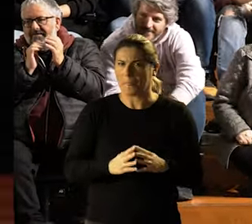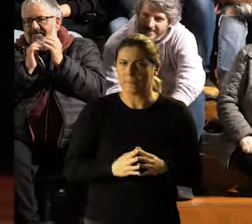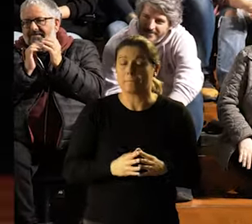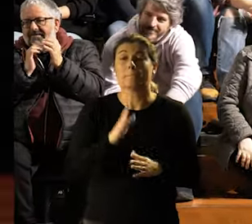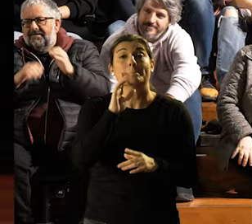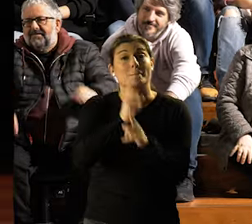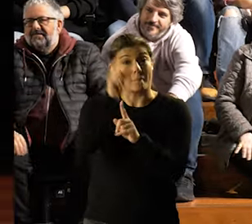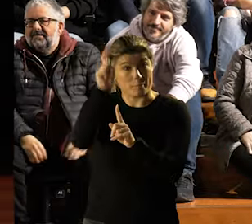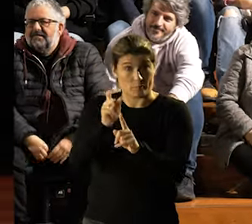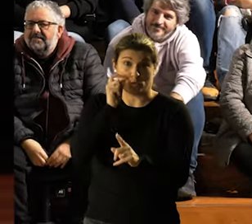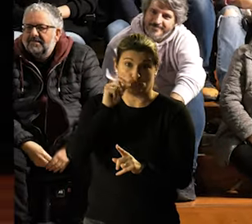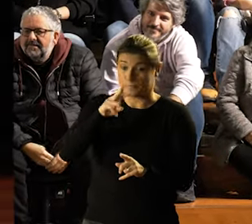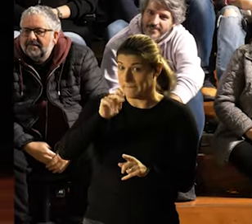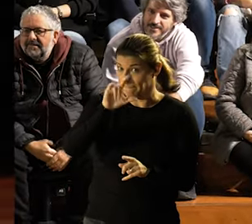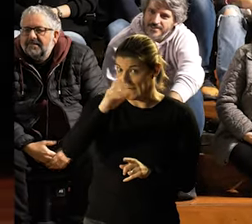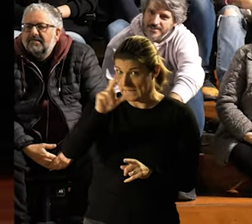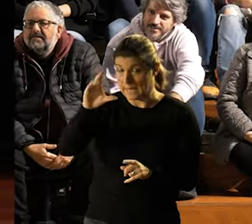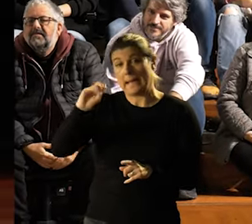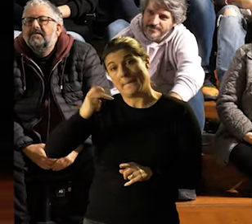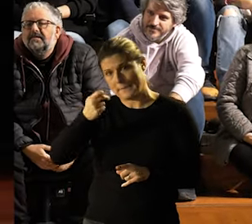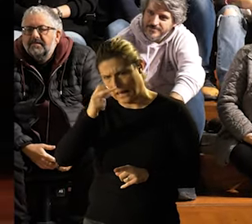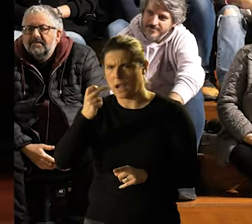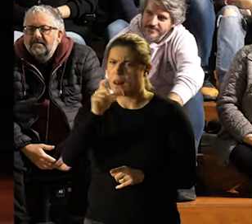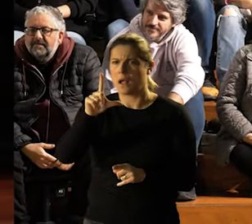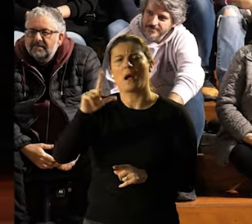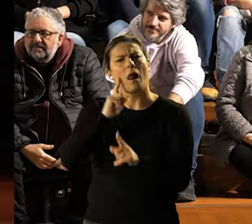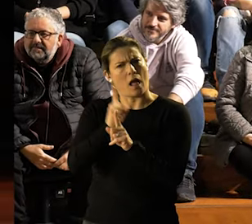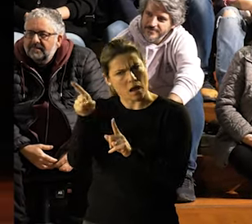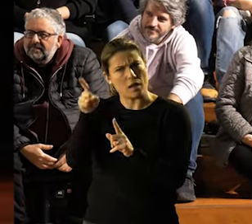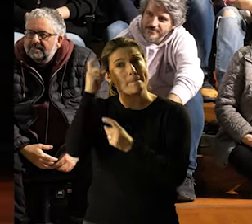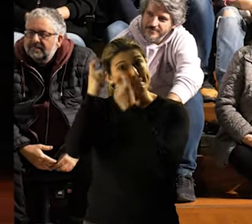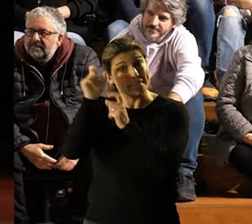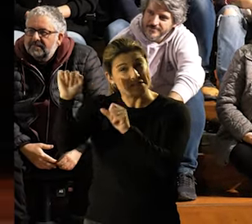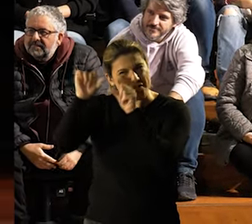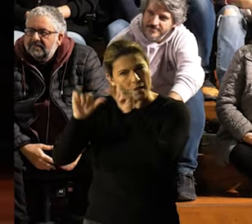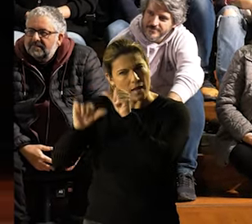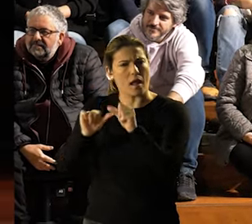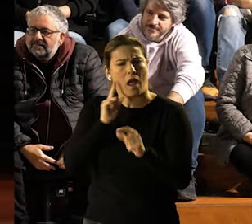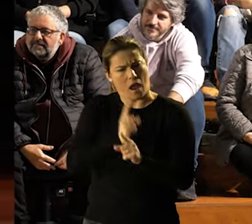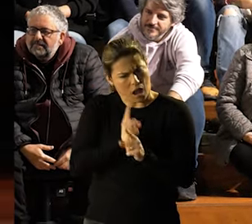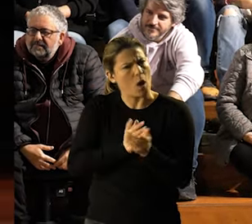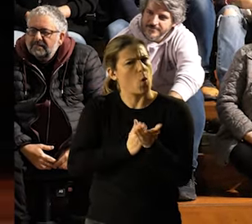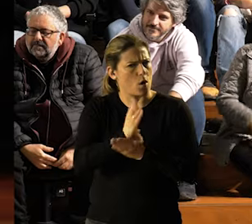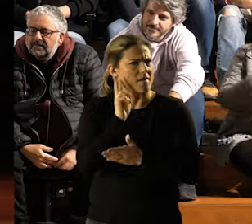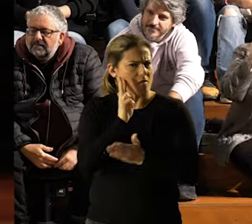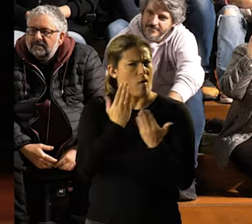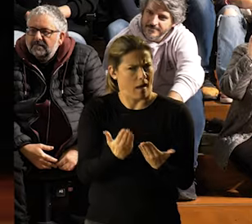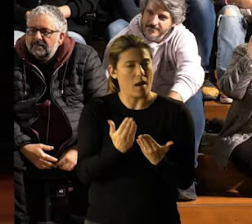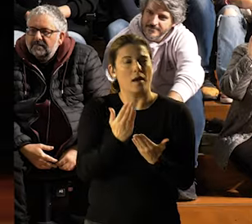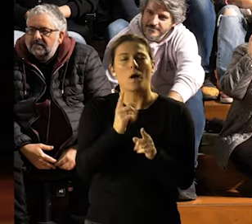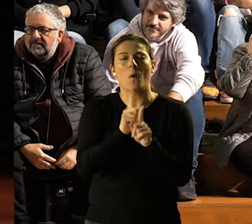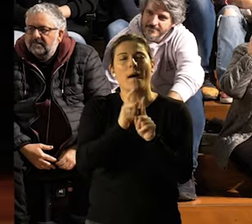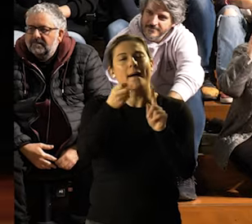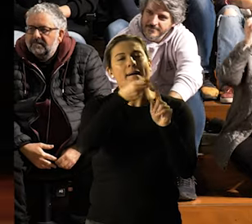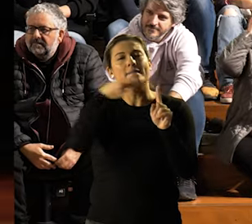não Car Cabral teve muitos pensamentos que ainda hoje são válidos mas há uma frase batida batida